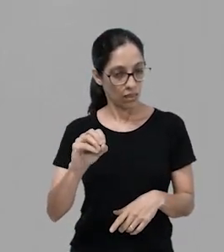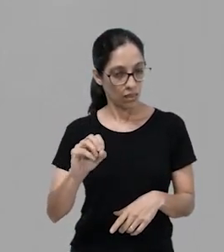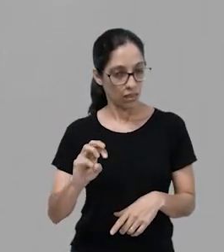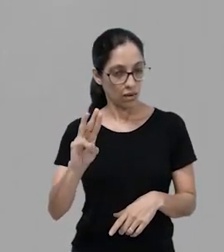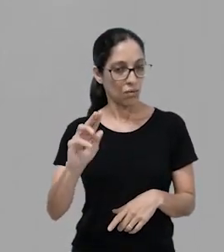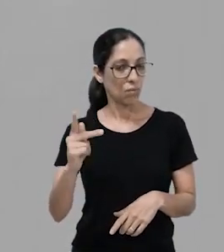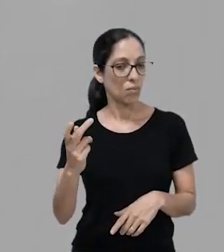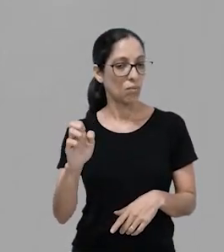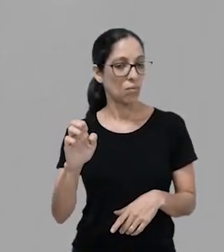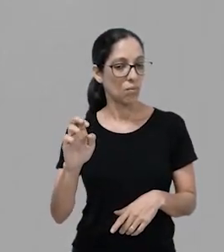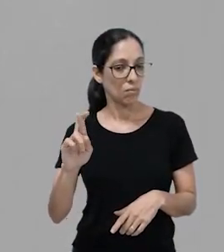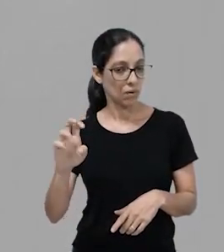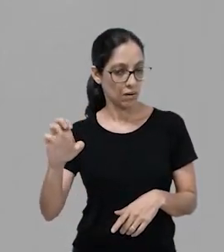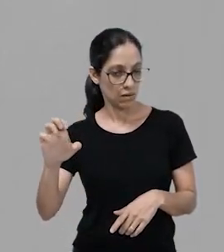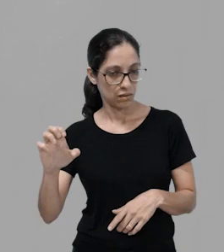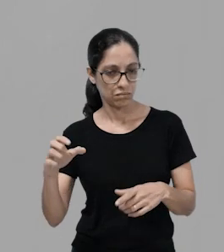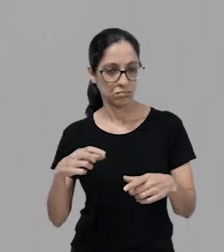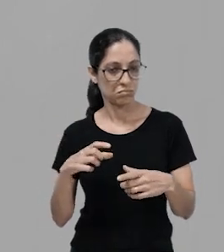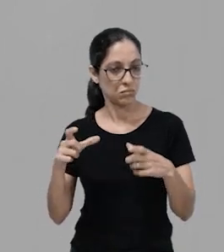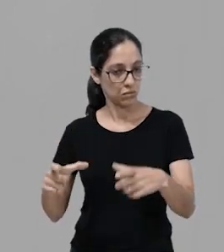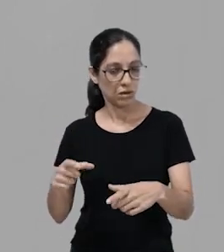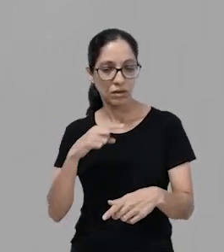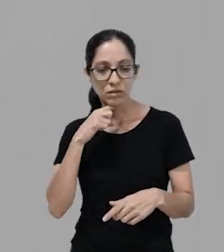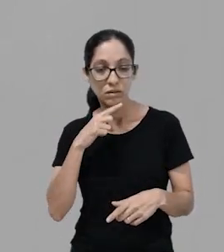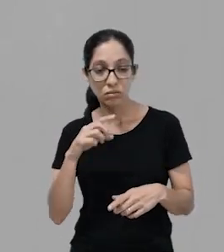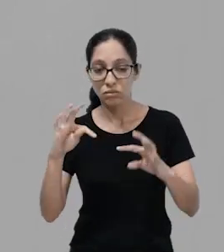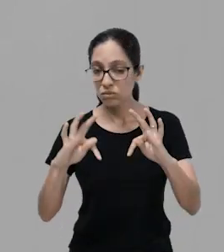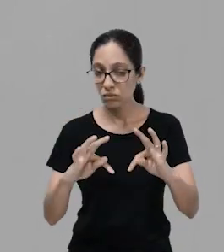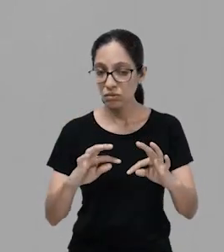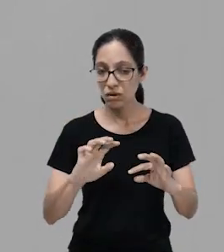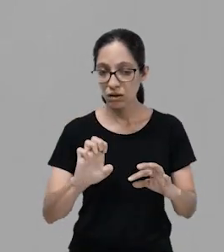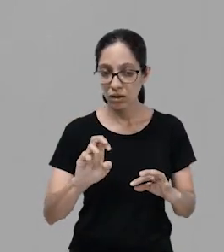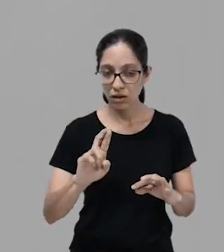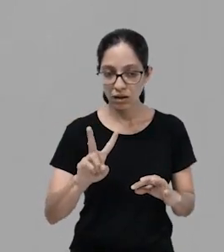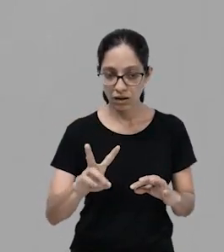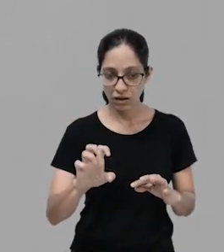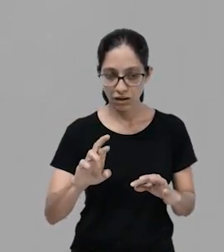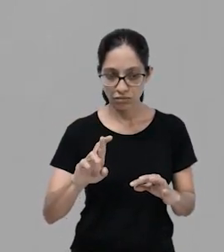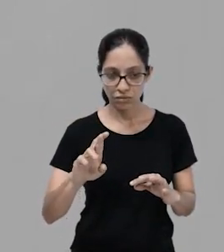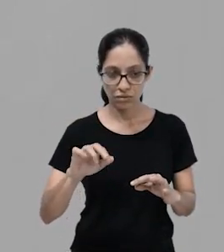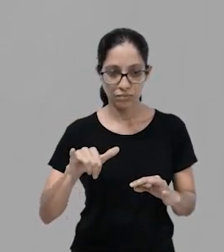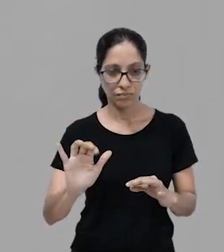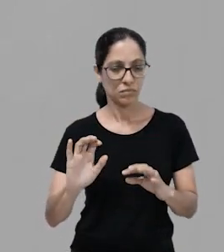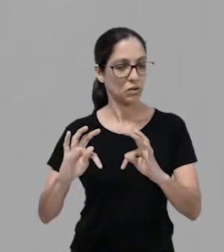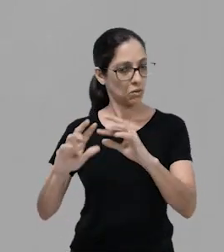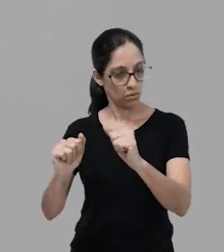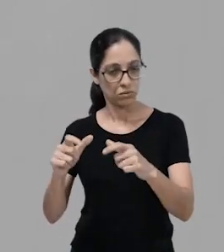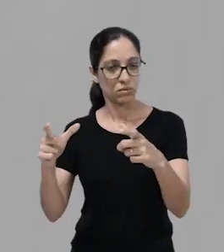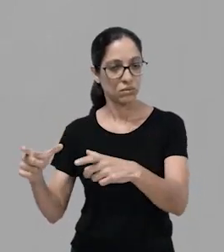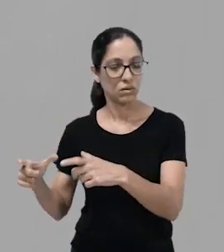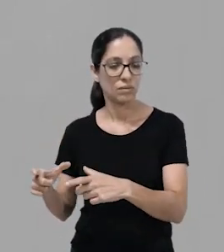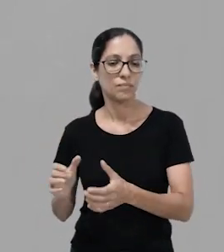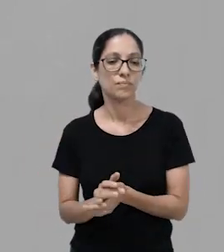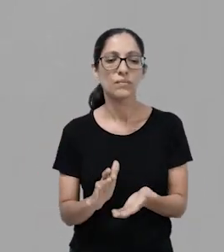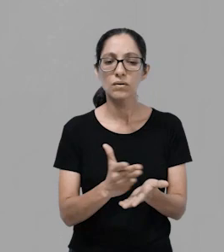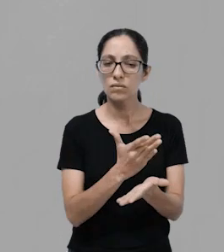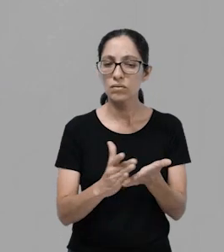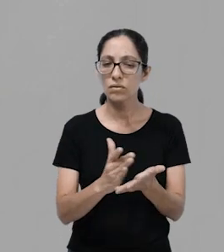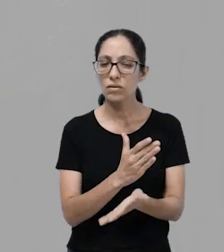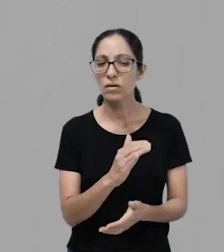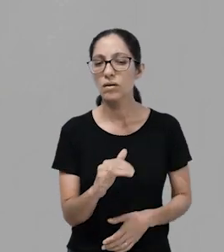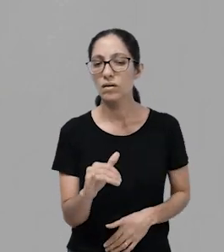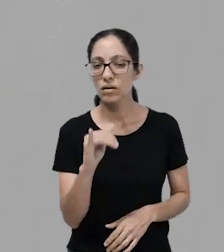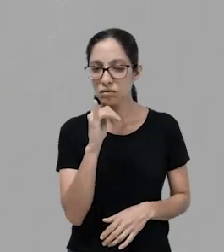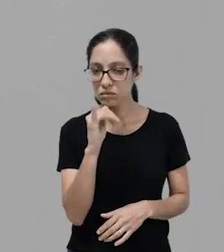nenhum lugar. E everywhere, todo lugar. Tá? Vamos ver alguns exemplos